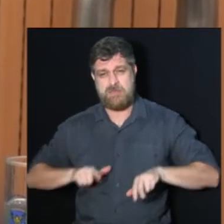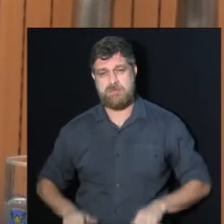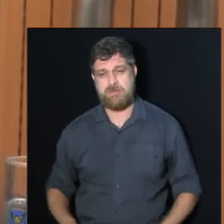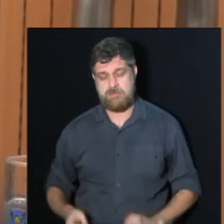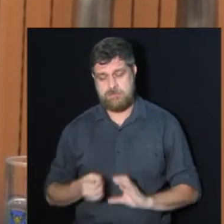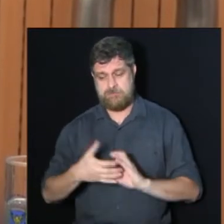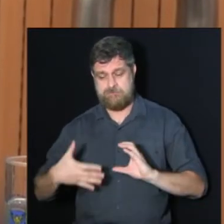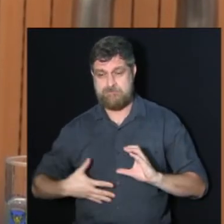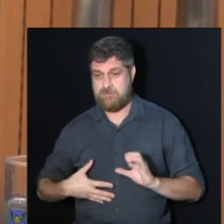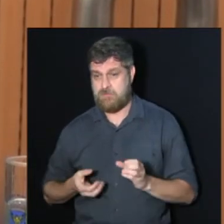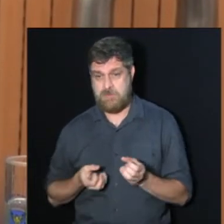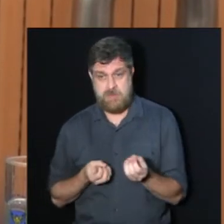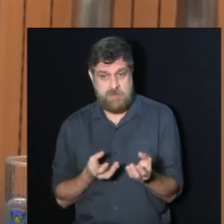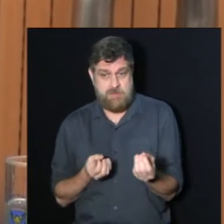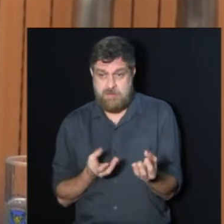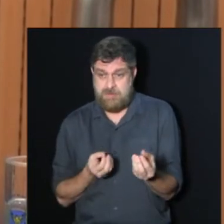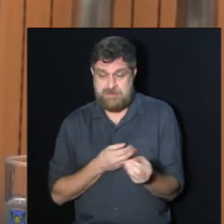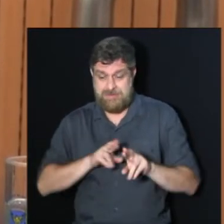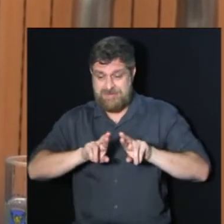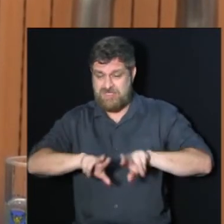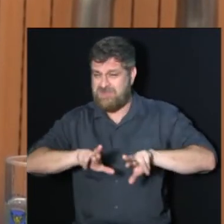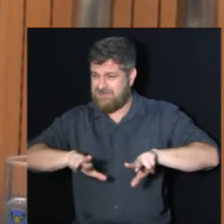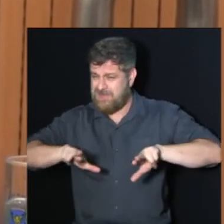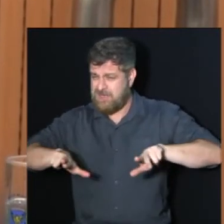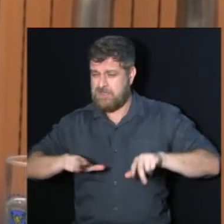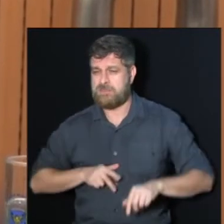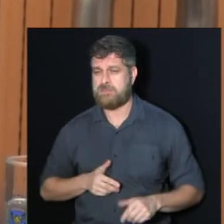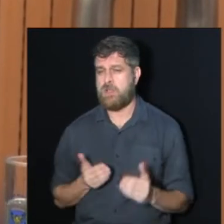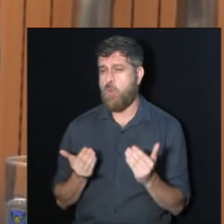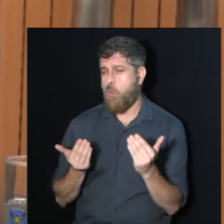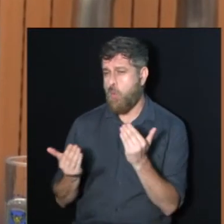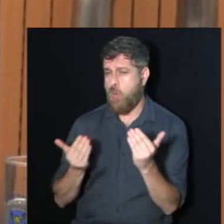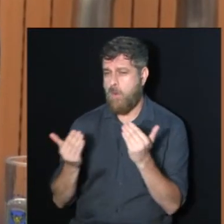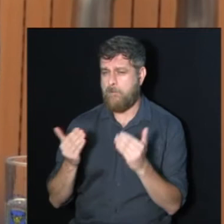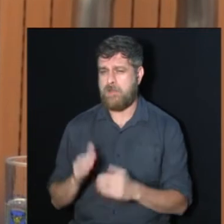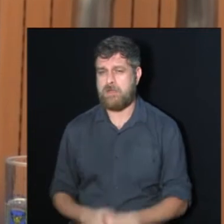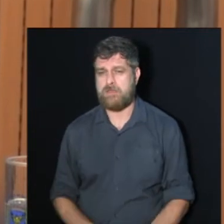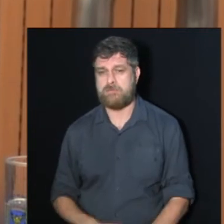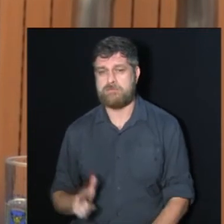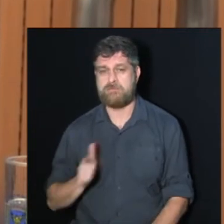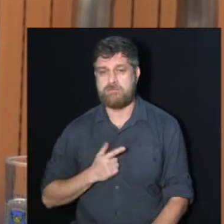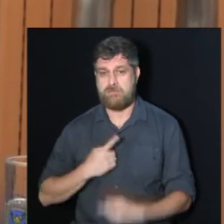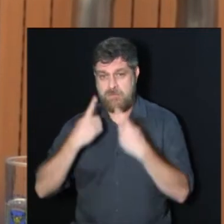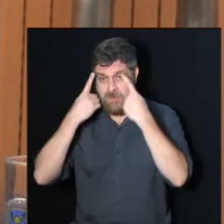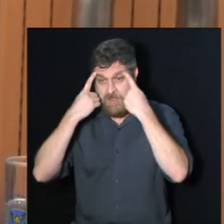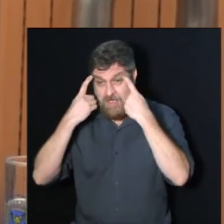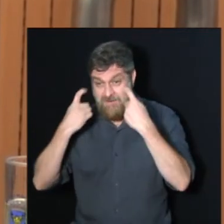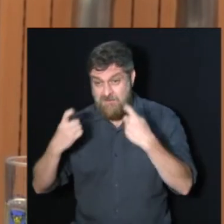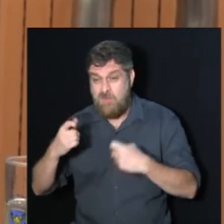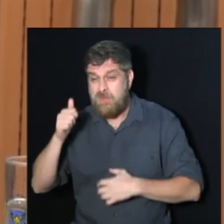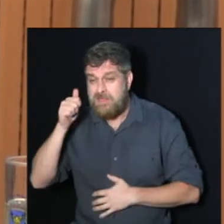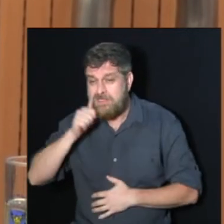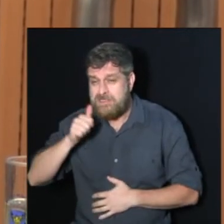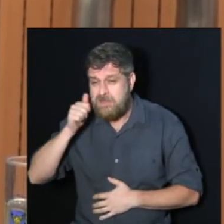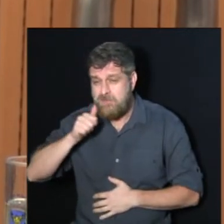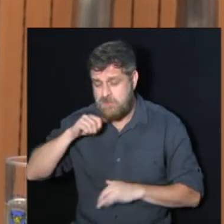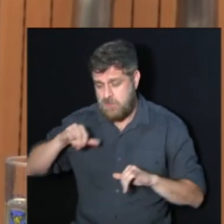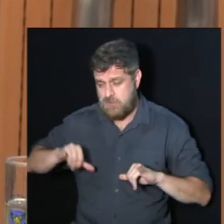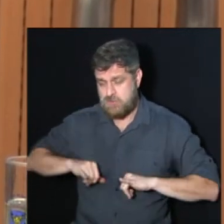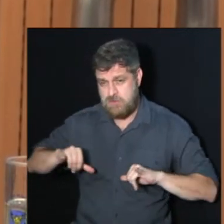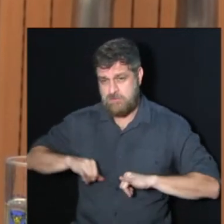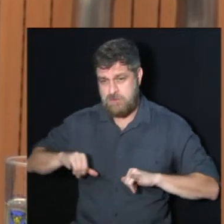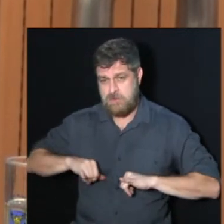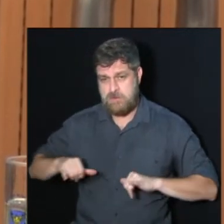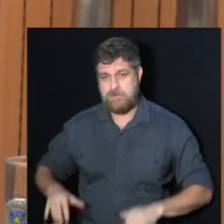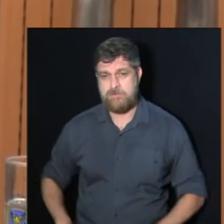da mesma informação. Se formos pegar os dados de violência contra as mulheres,